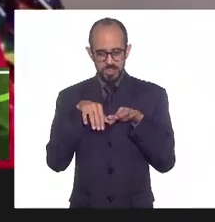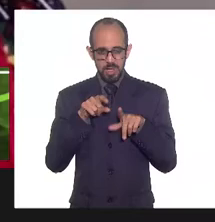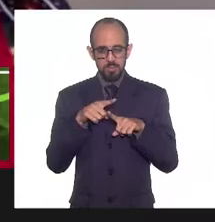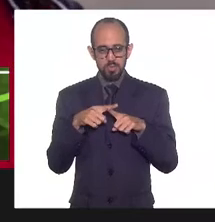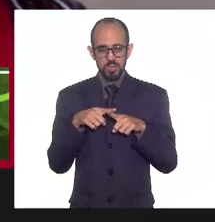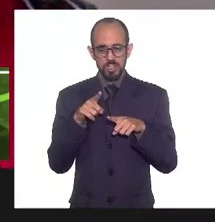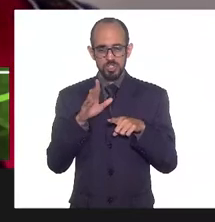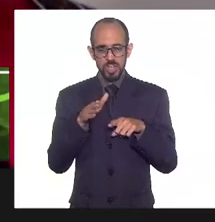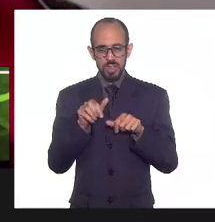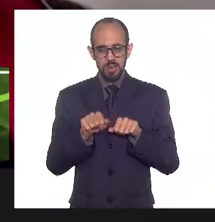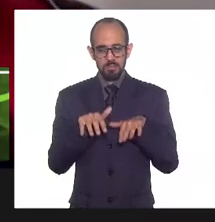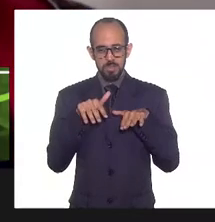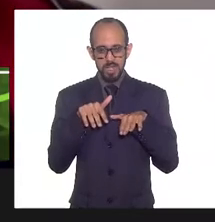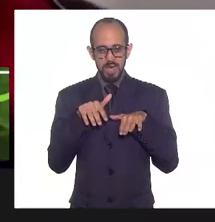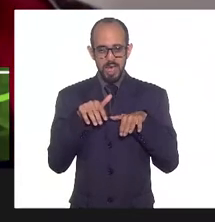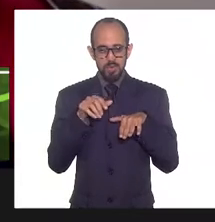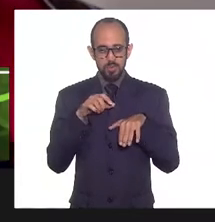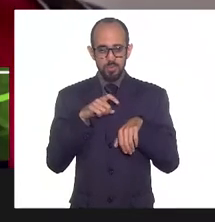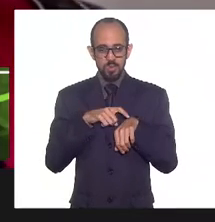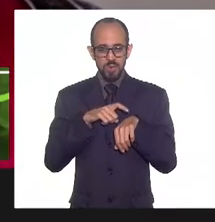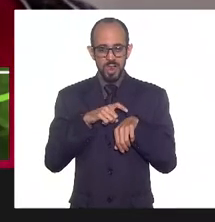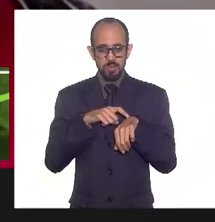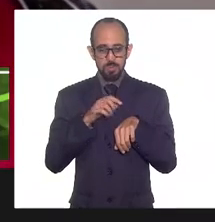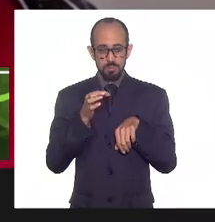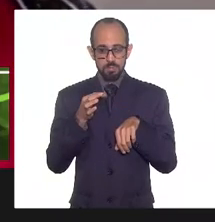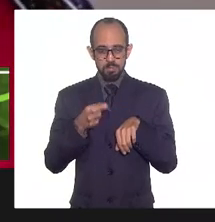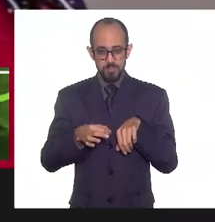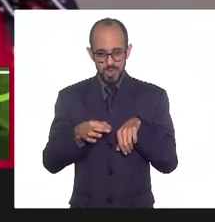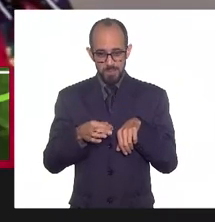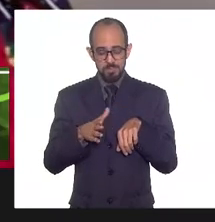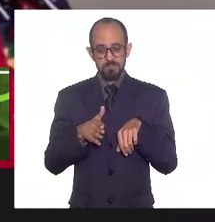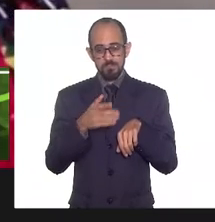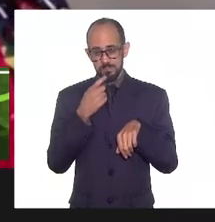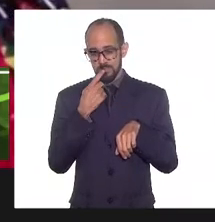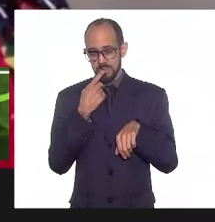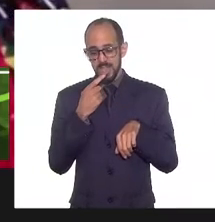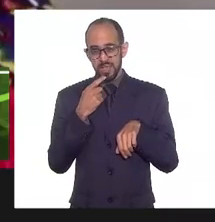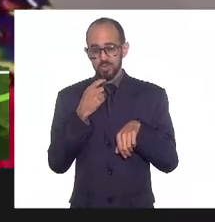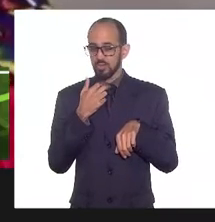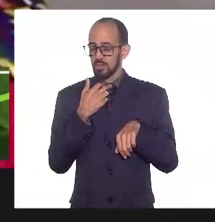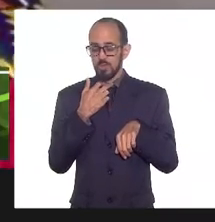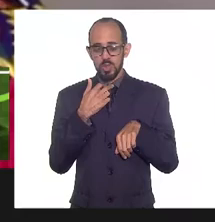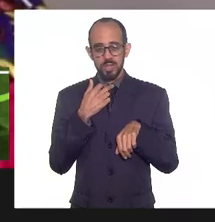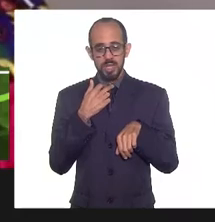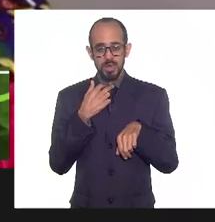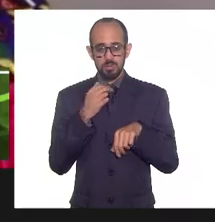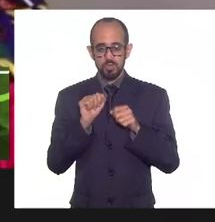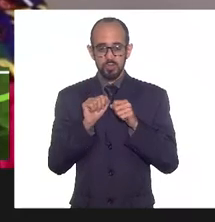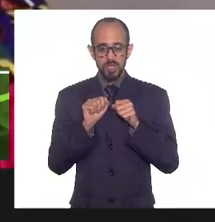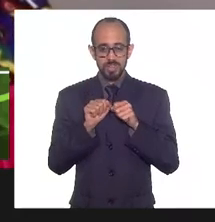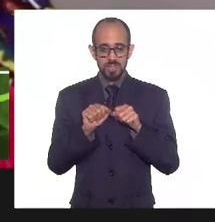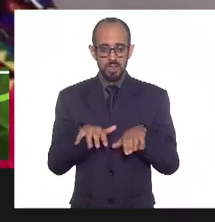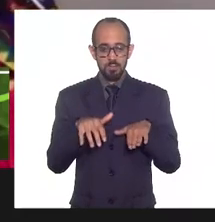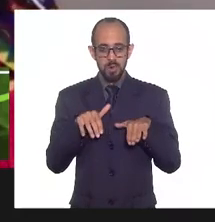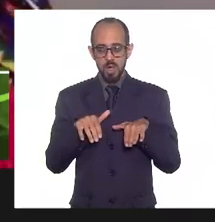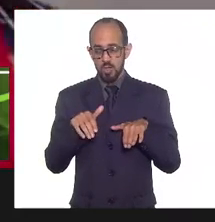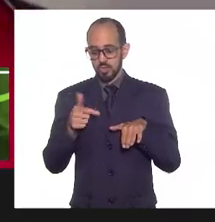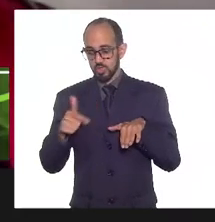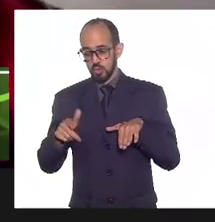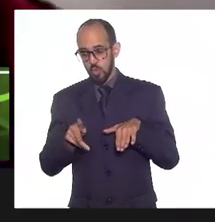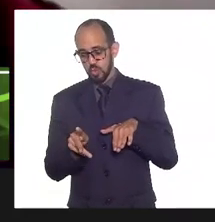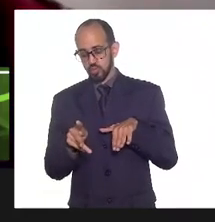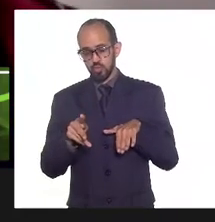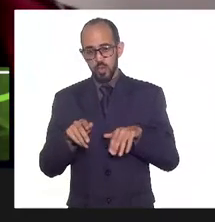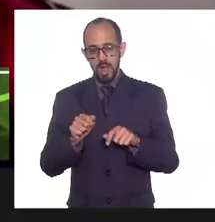horário do plenário aqui da LERJ e a gente não tem autorização para manter nenhuma sessão funcionando enquanto quando